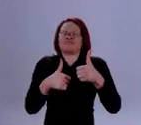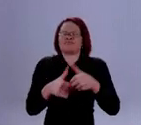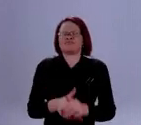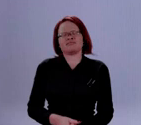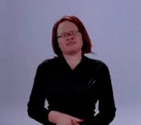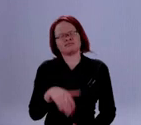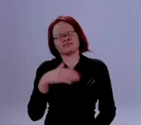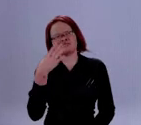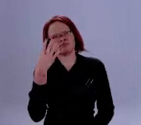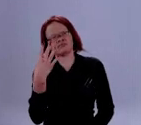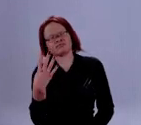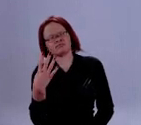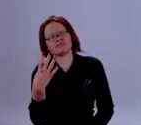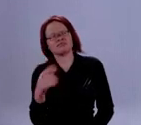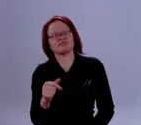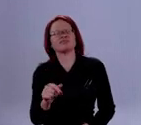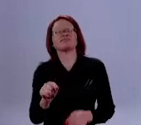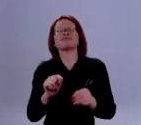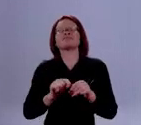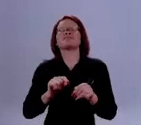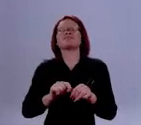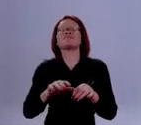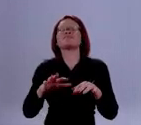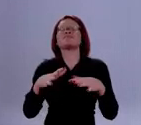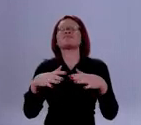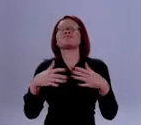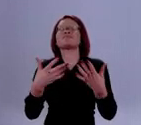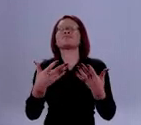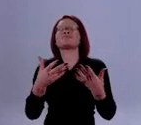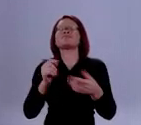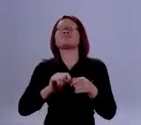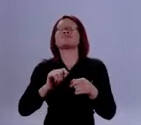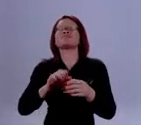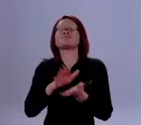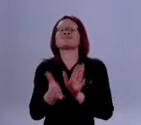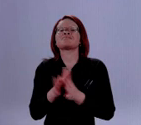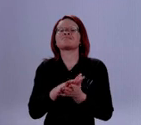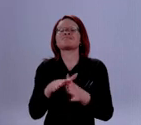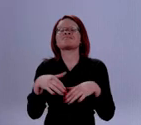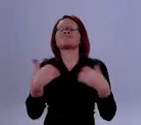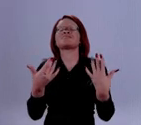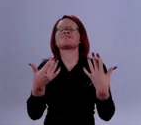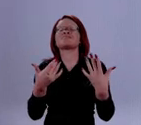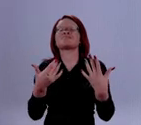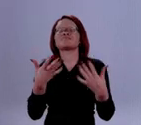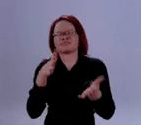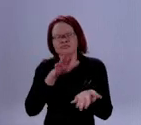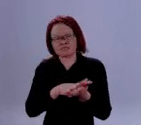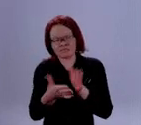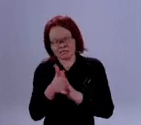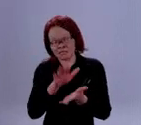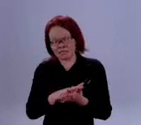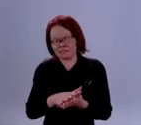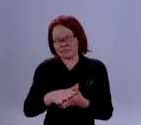correto a pergunta quatro o que é que a vó preparou e ela